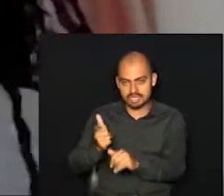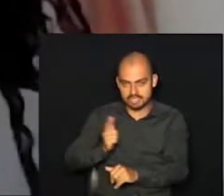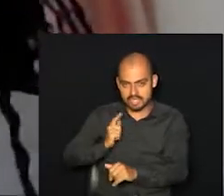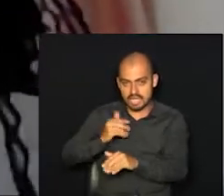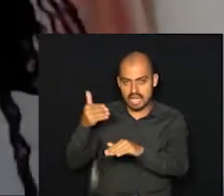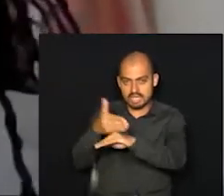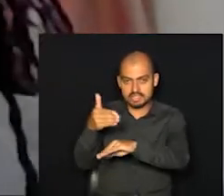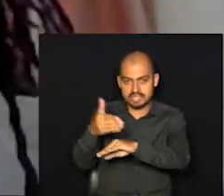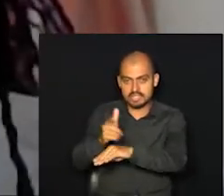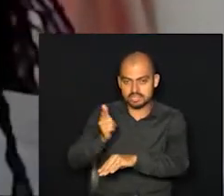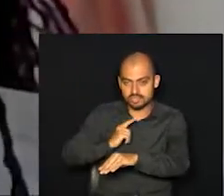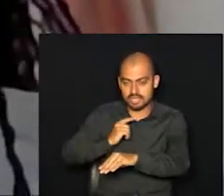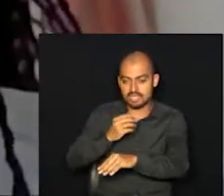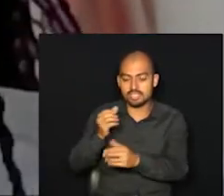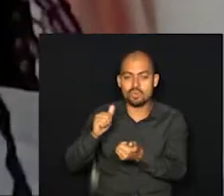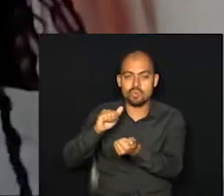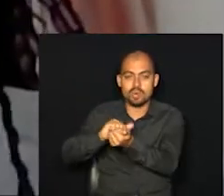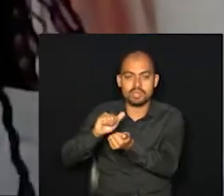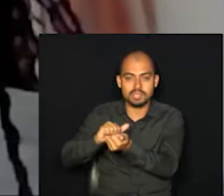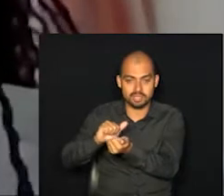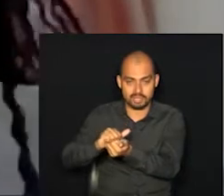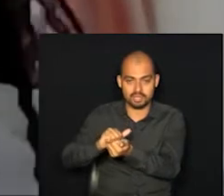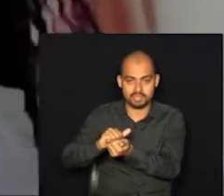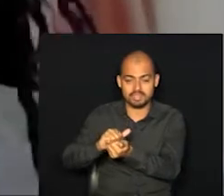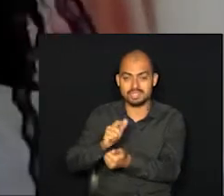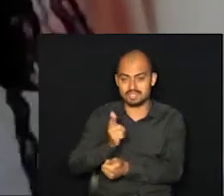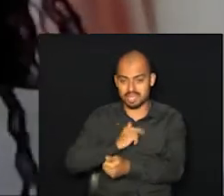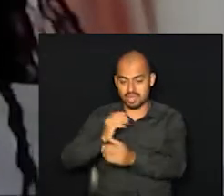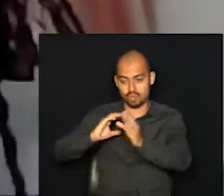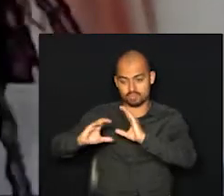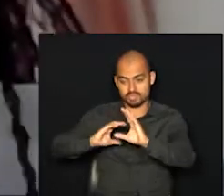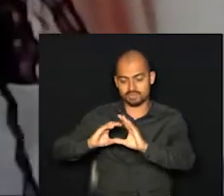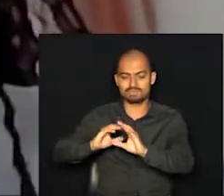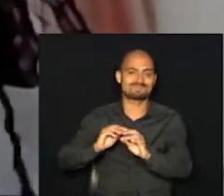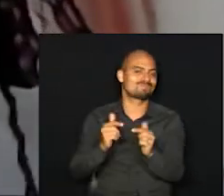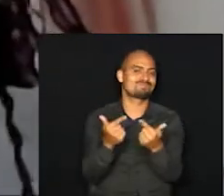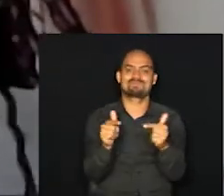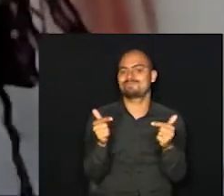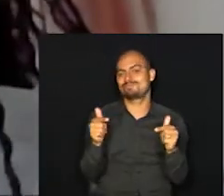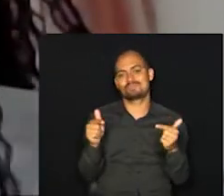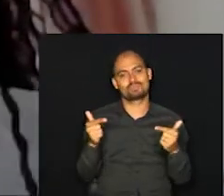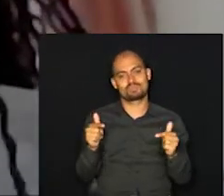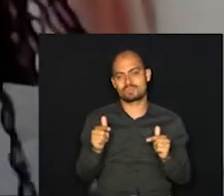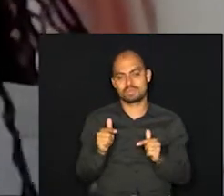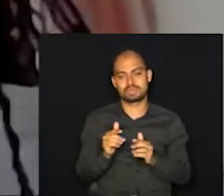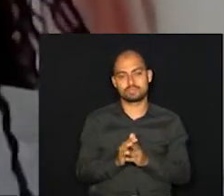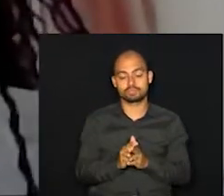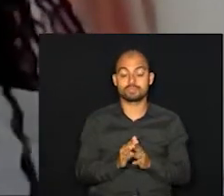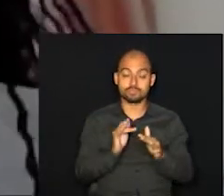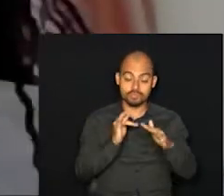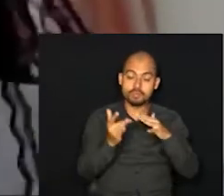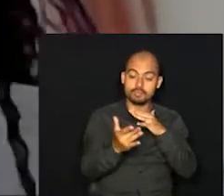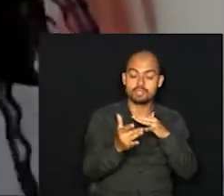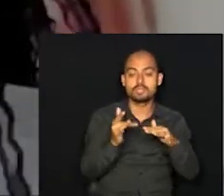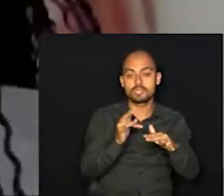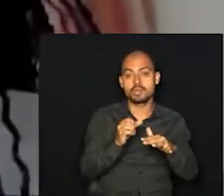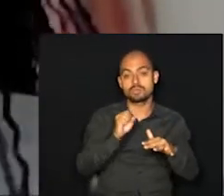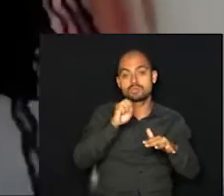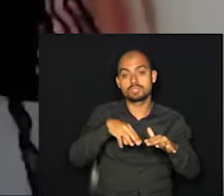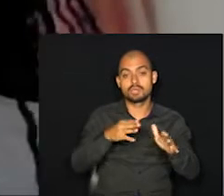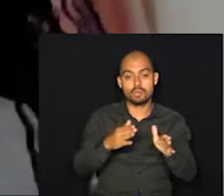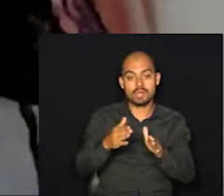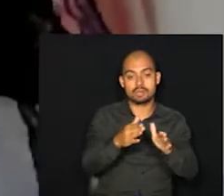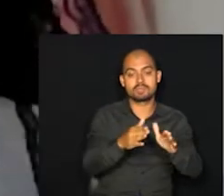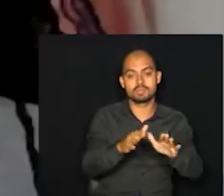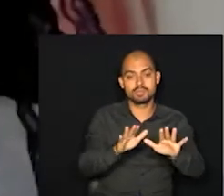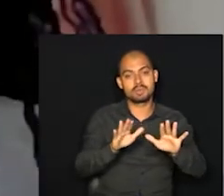boa internet, a uma boa comunicação? Não tem. Eu acho que é o caminho, sim, para atingir. E tem uma outra coisa que eu